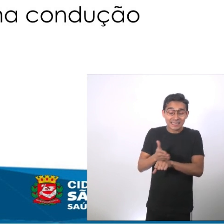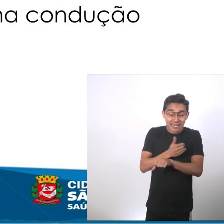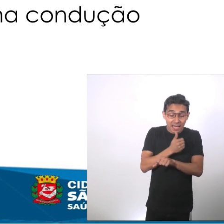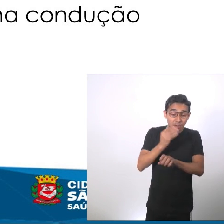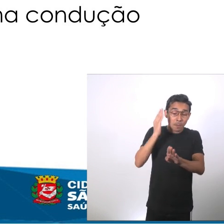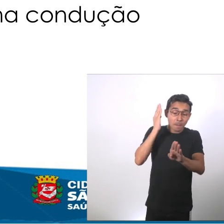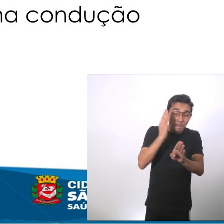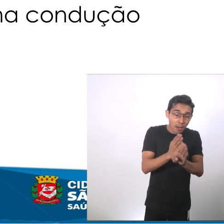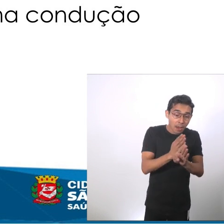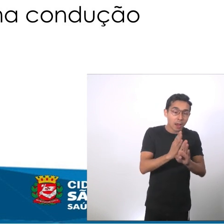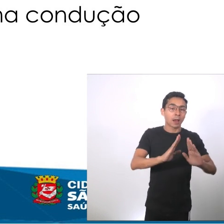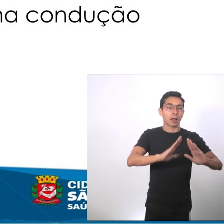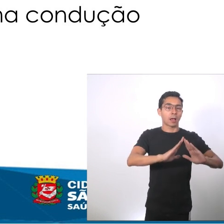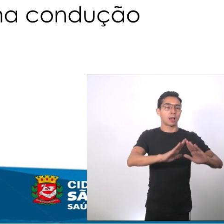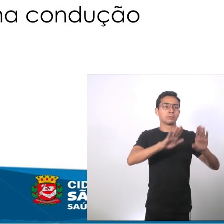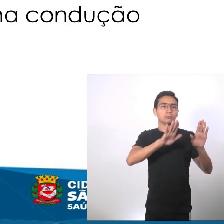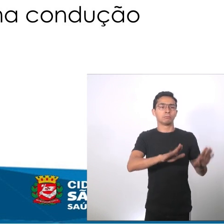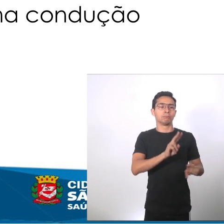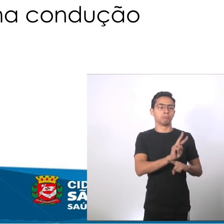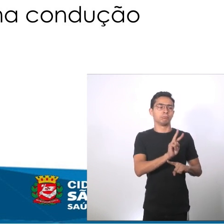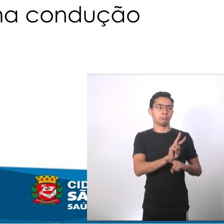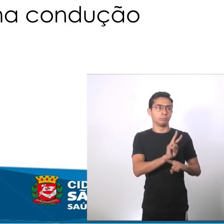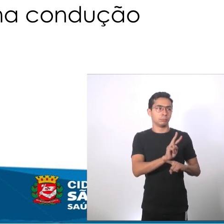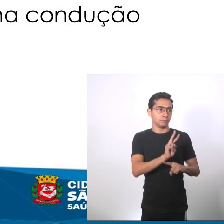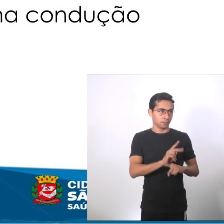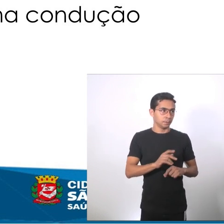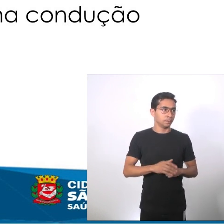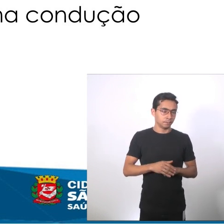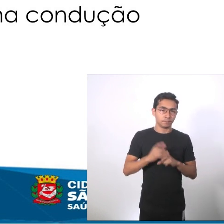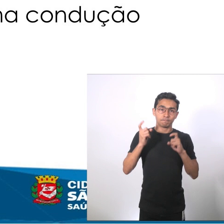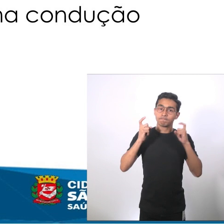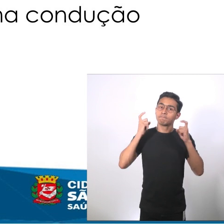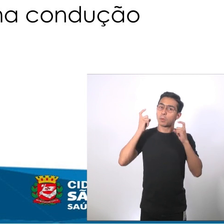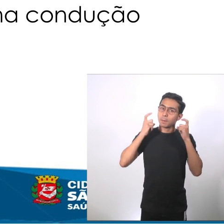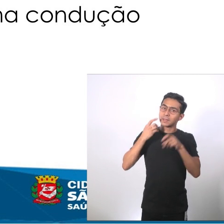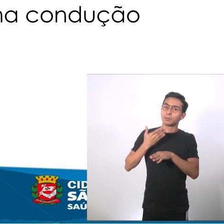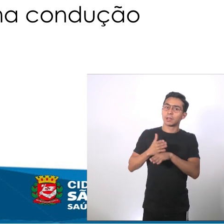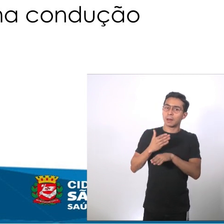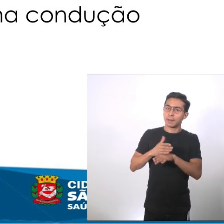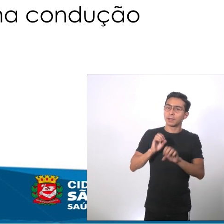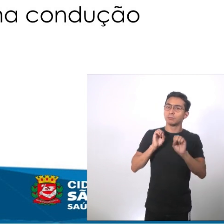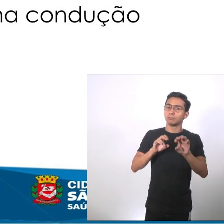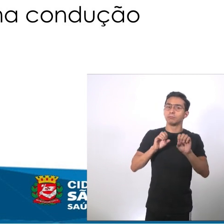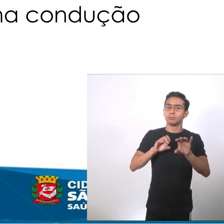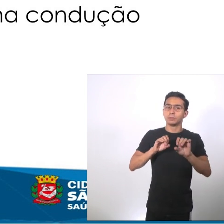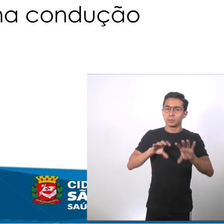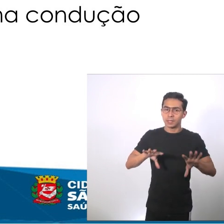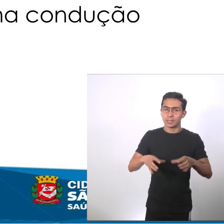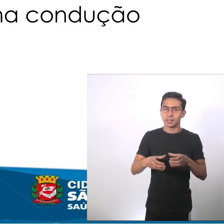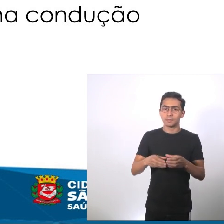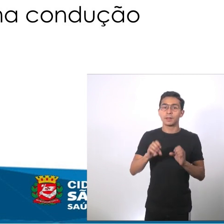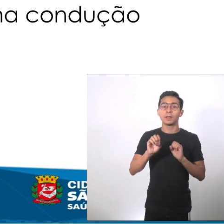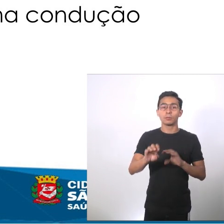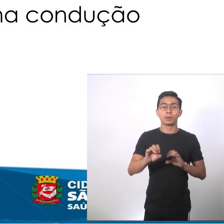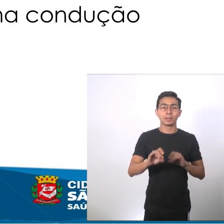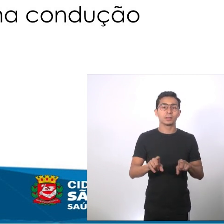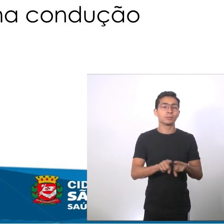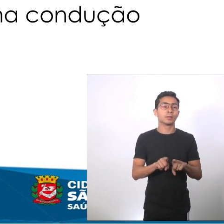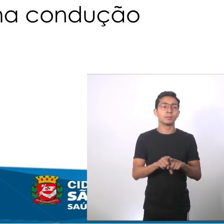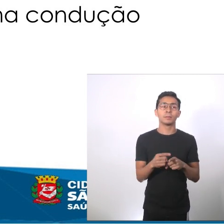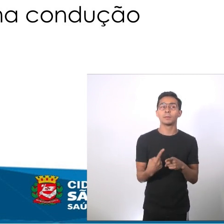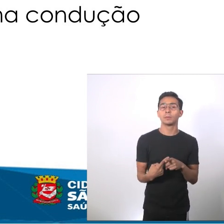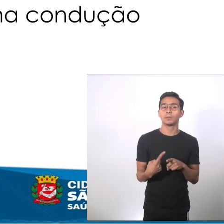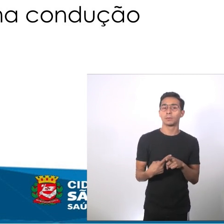isolamento precoce. A preocupação de fazer o treinamento com a equipe de educação é para